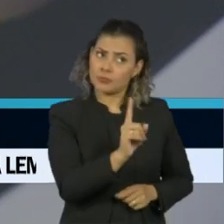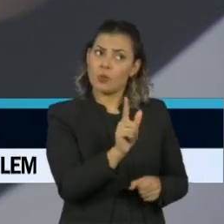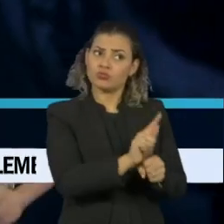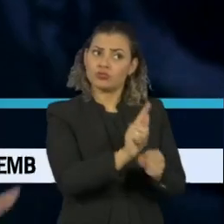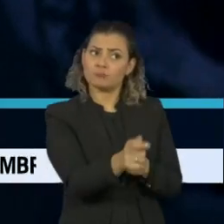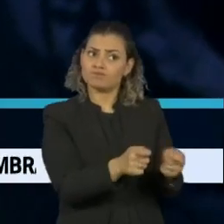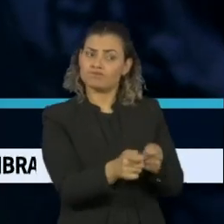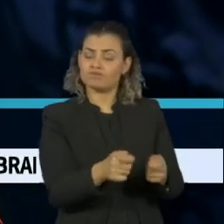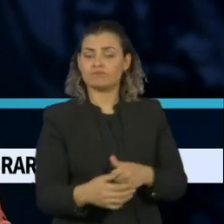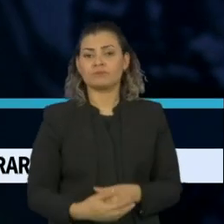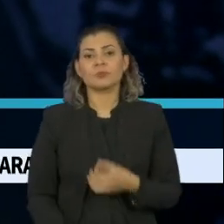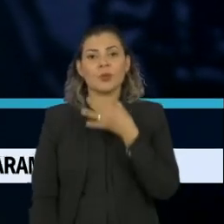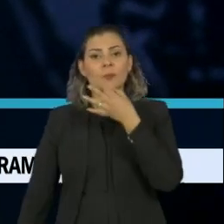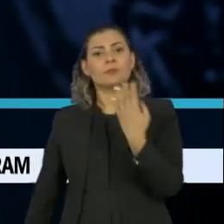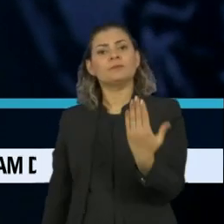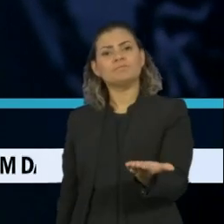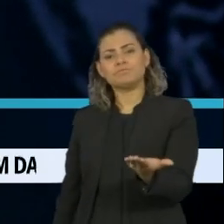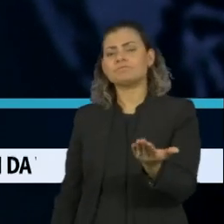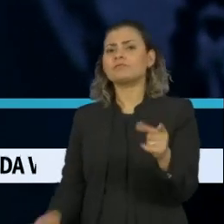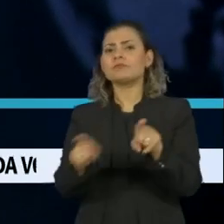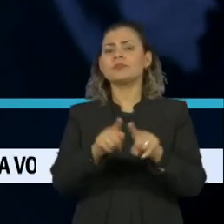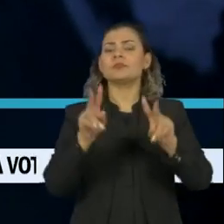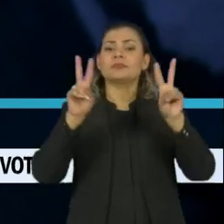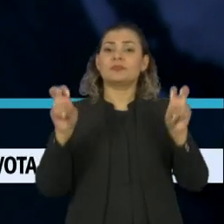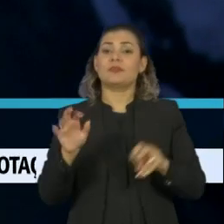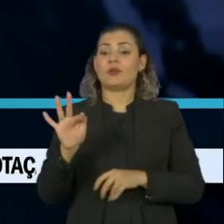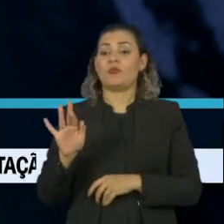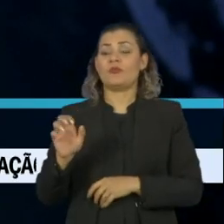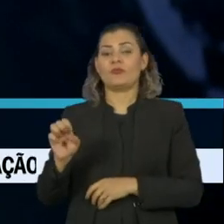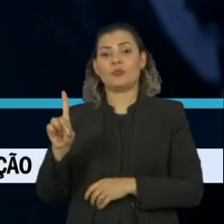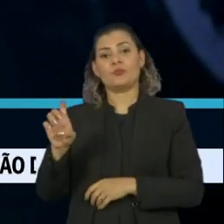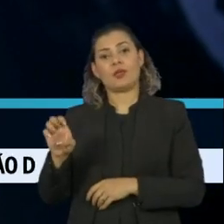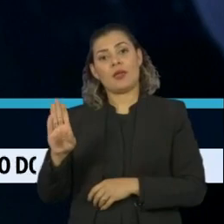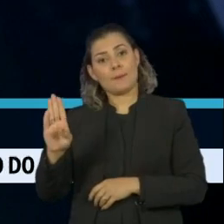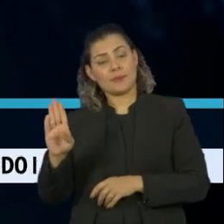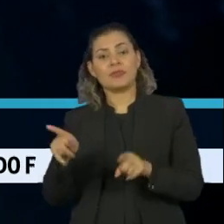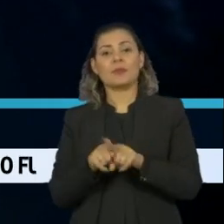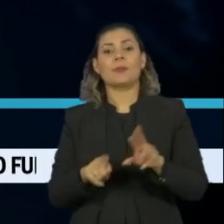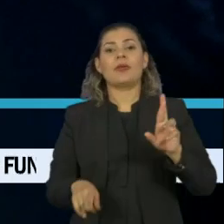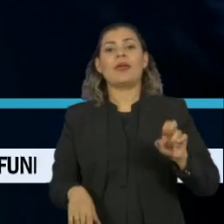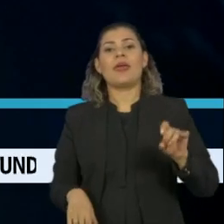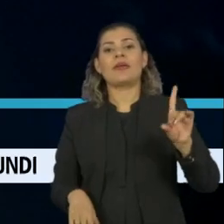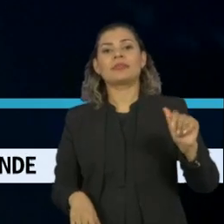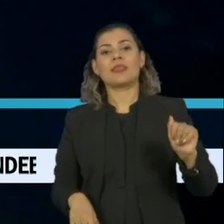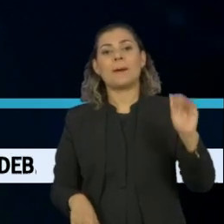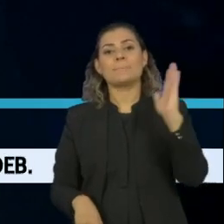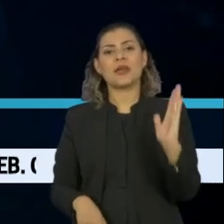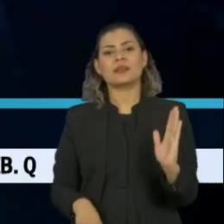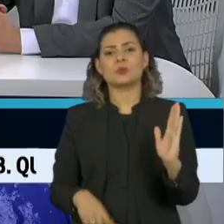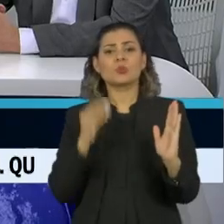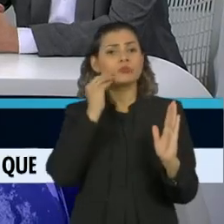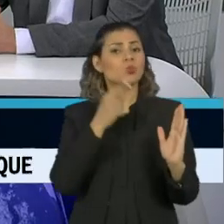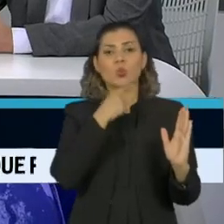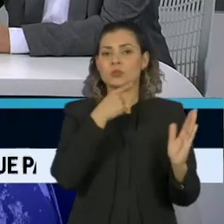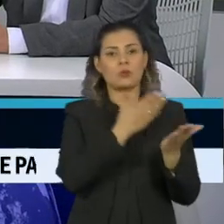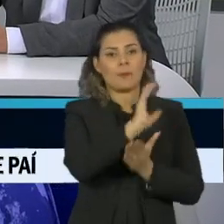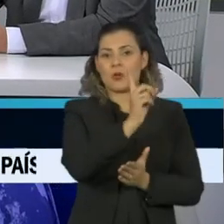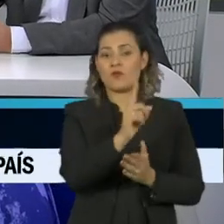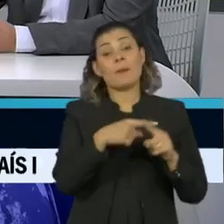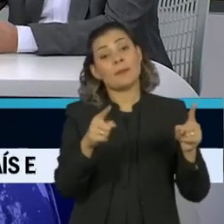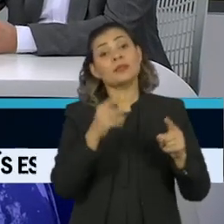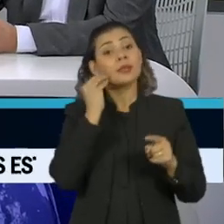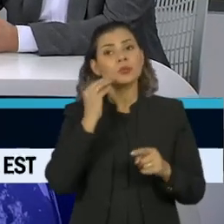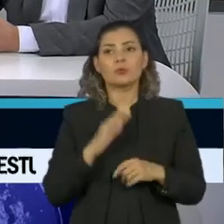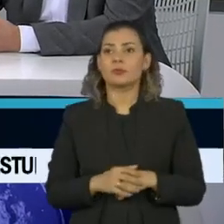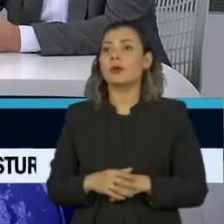e como que você avalia o governo tentar atrelar o fundeb alguém do brasil não conseguiu aprovar mas se tentou né ainda bem né